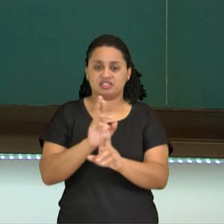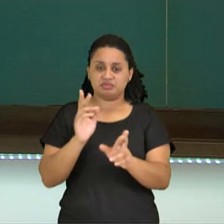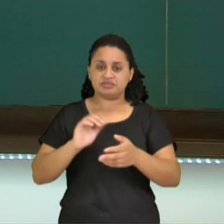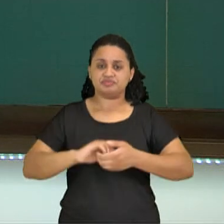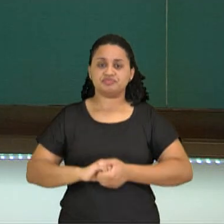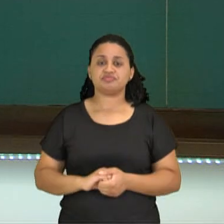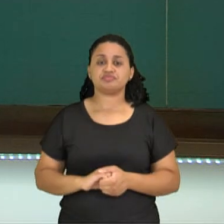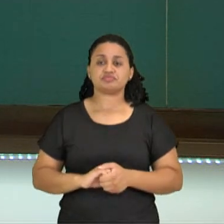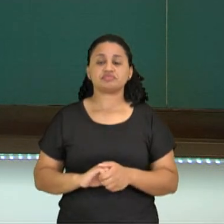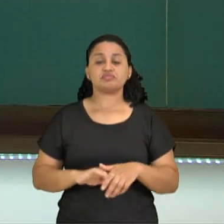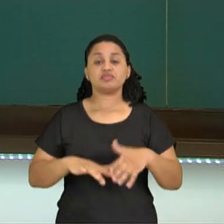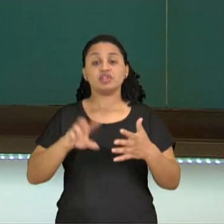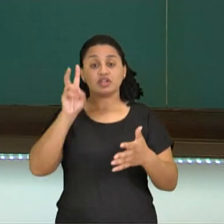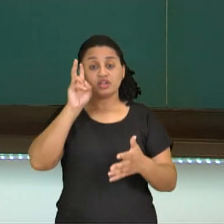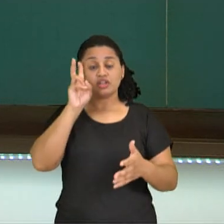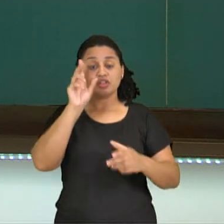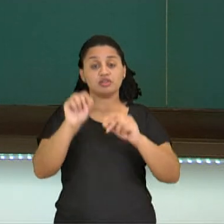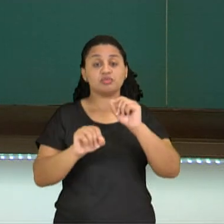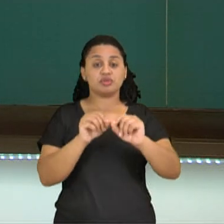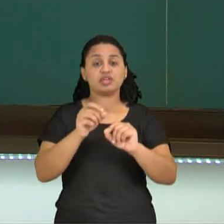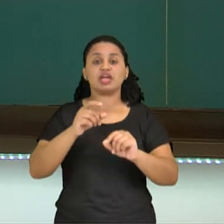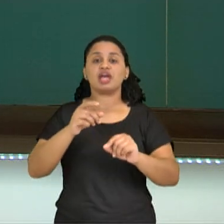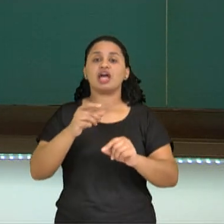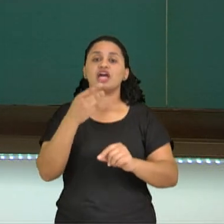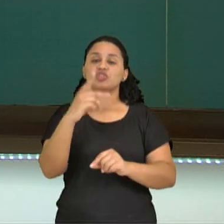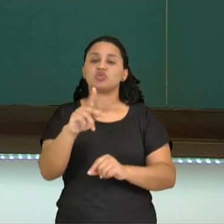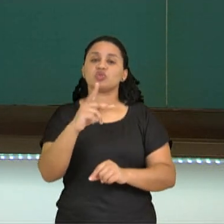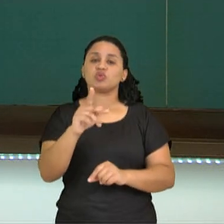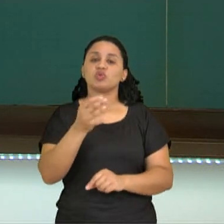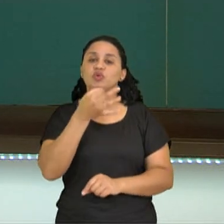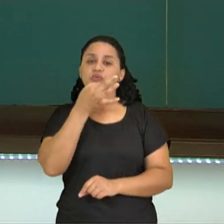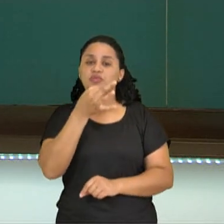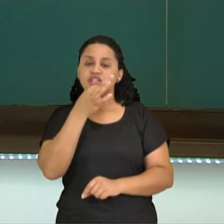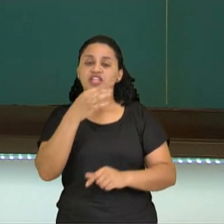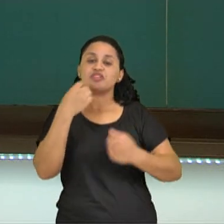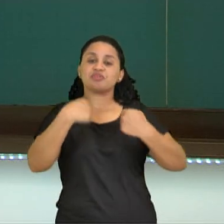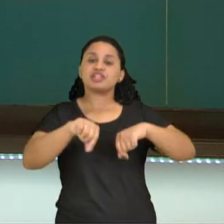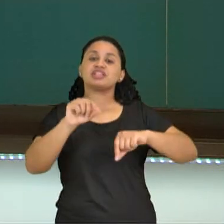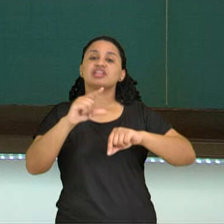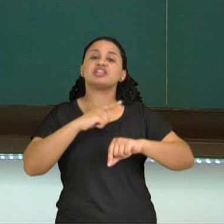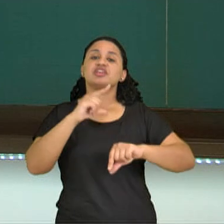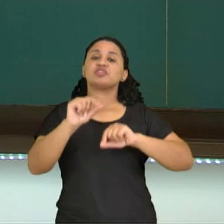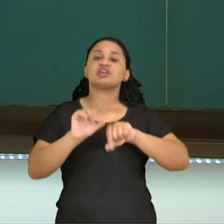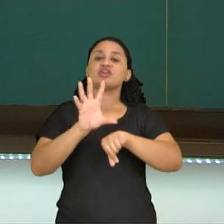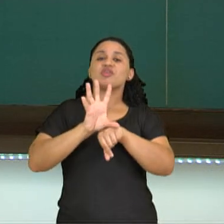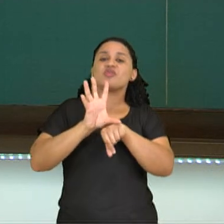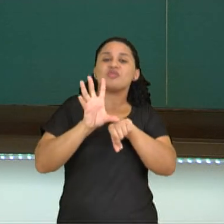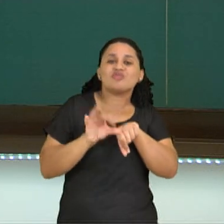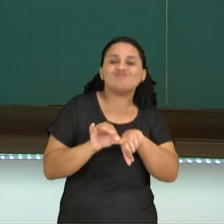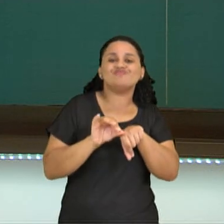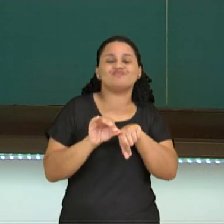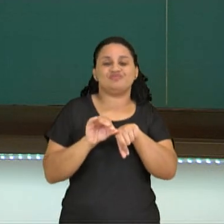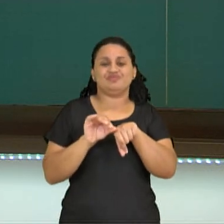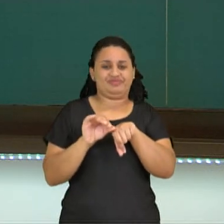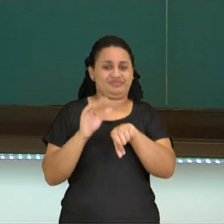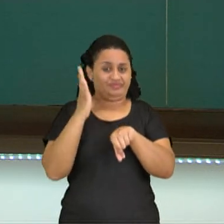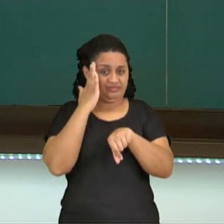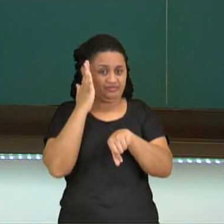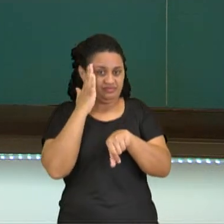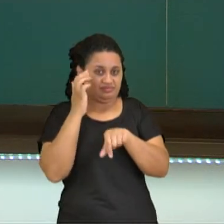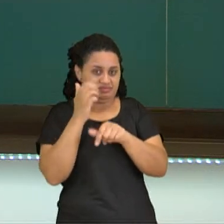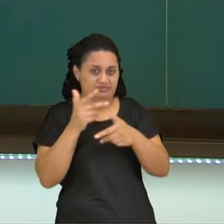ligados. Lembre que para você formular a sua opinião é preciso ter conhecimento, muito importante,